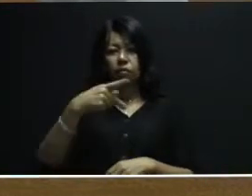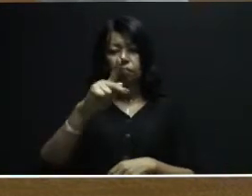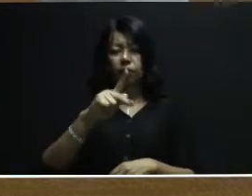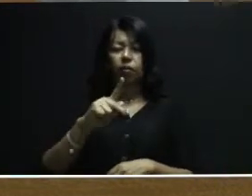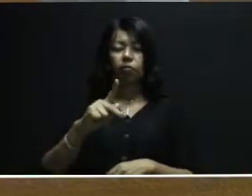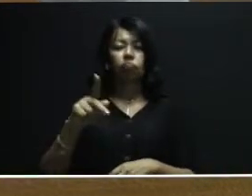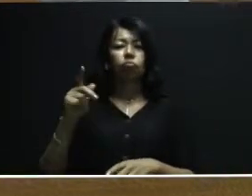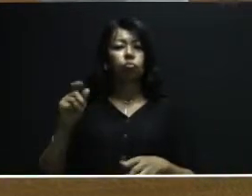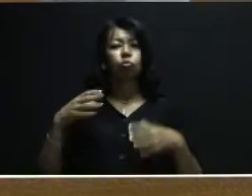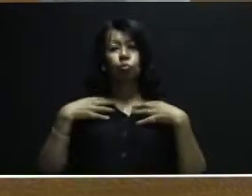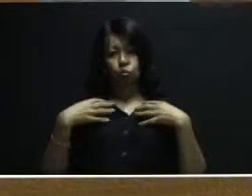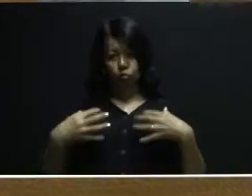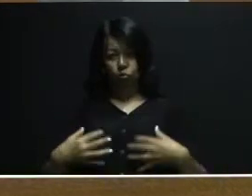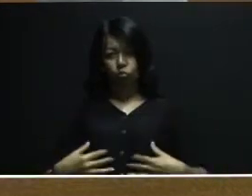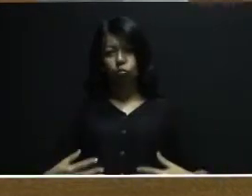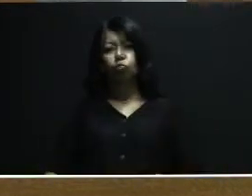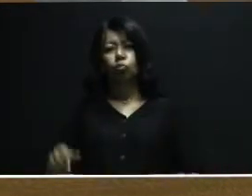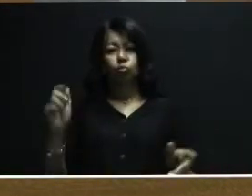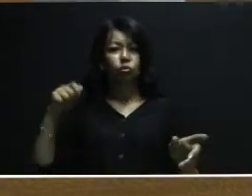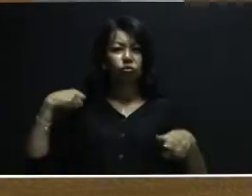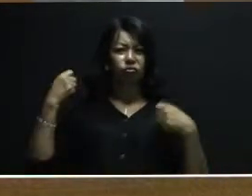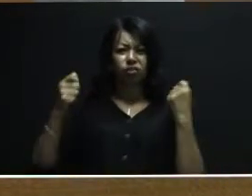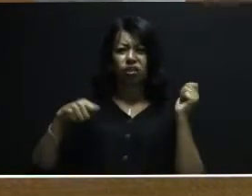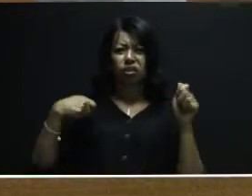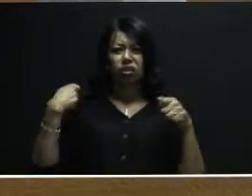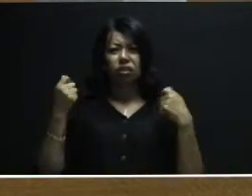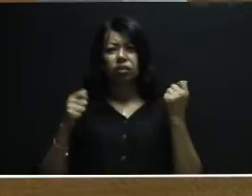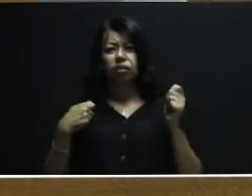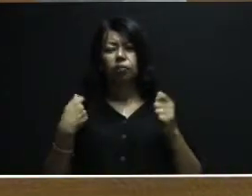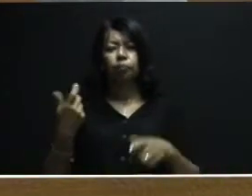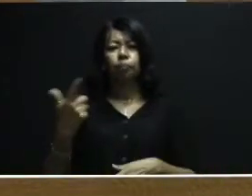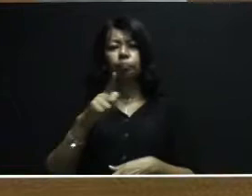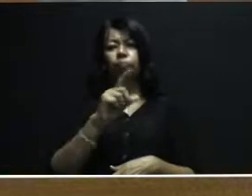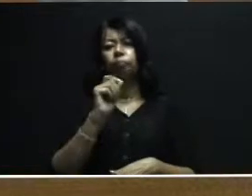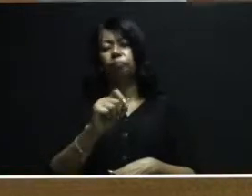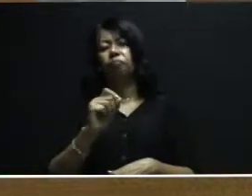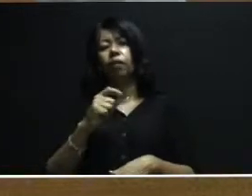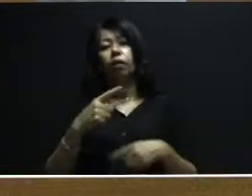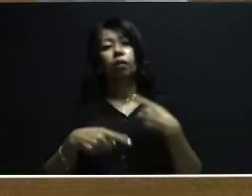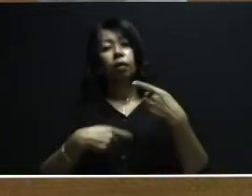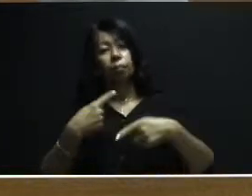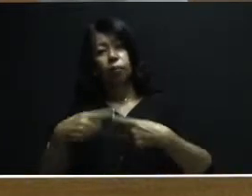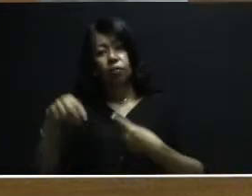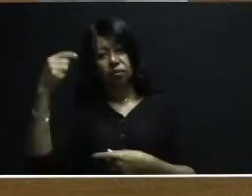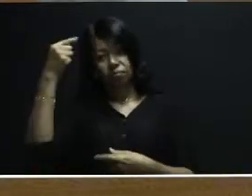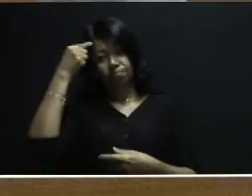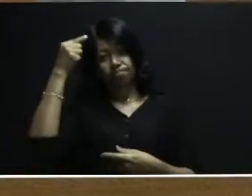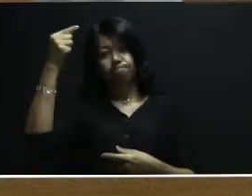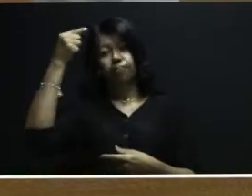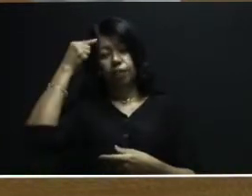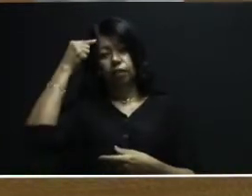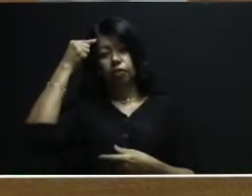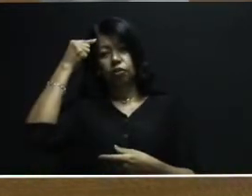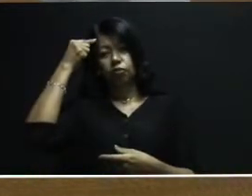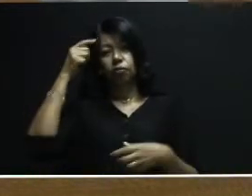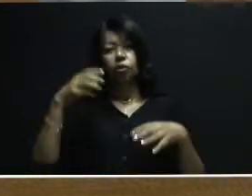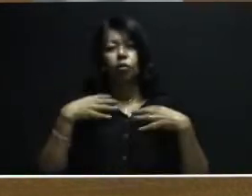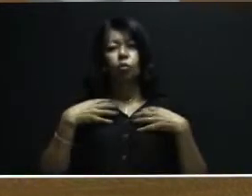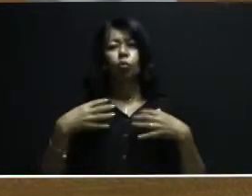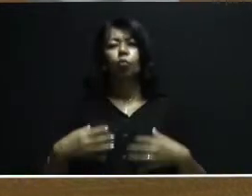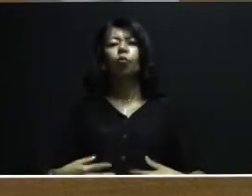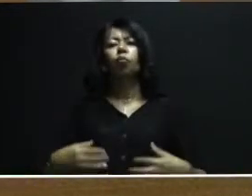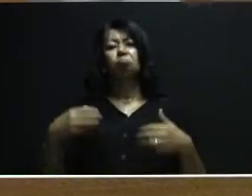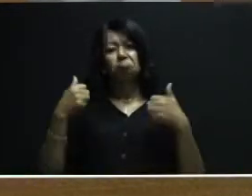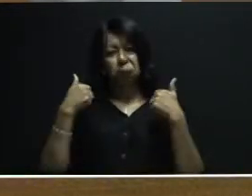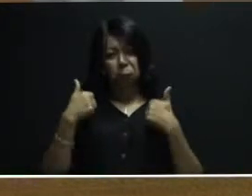do físico. A parte intelectual vem depois. Corpo sano e mente